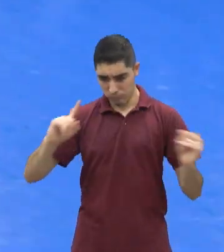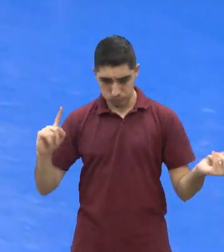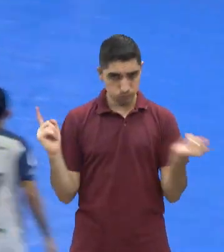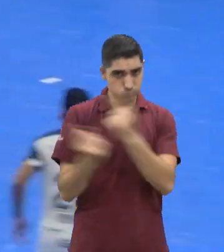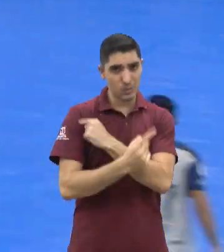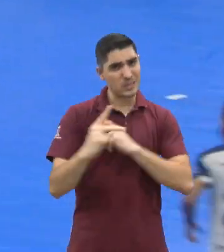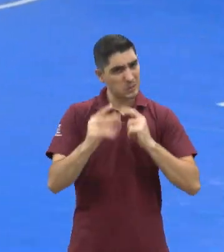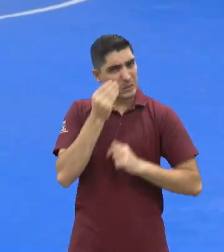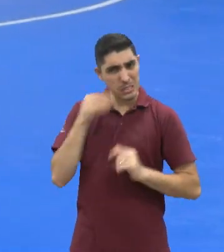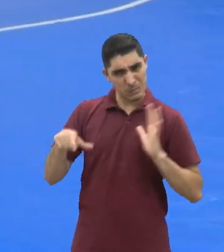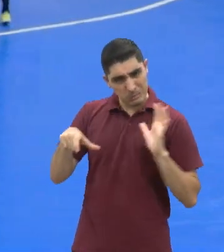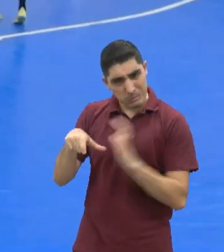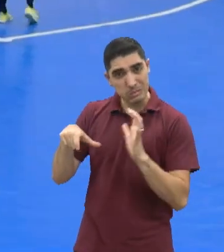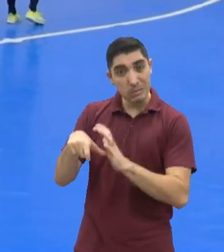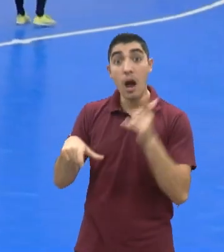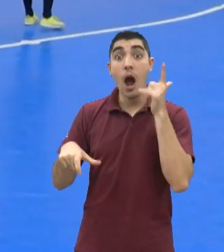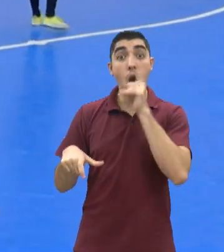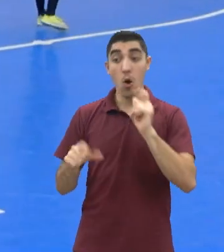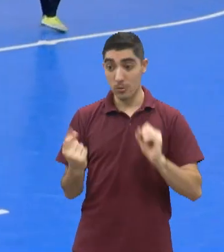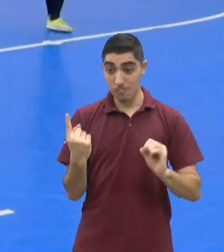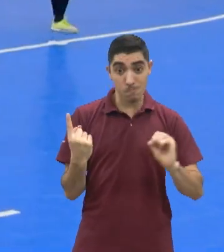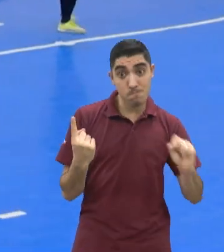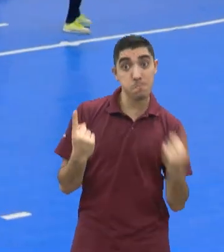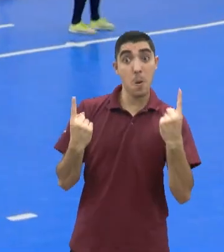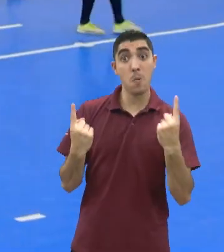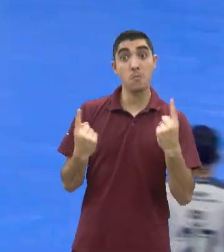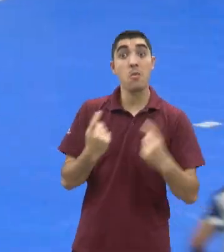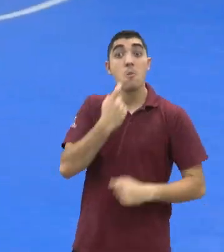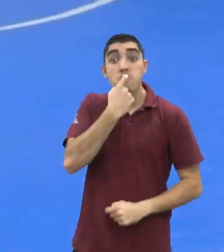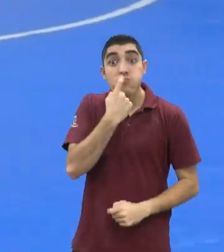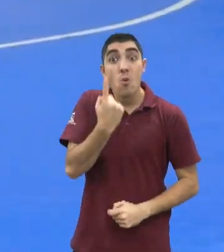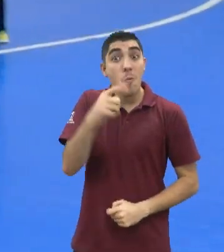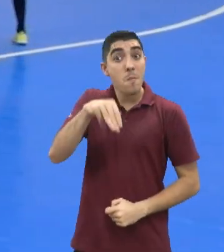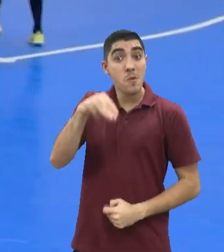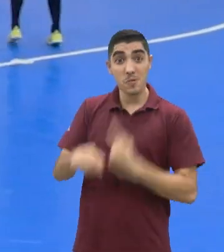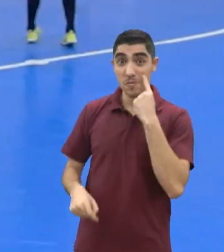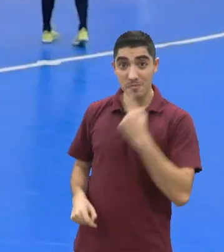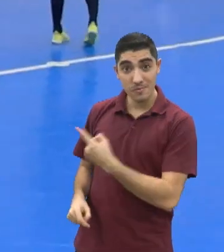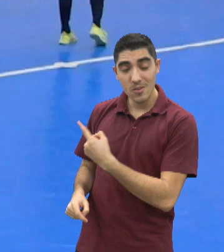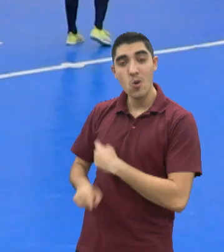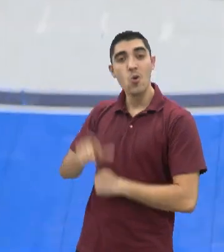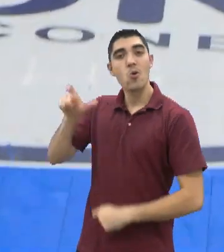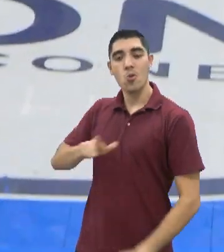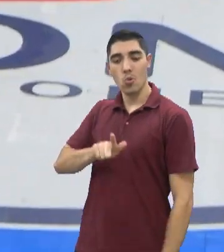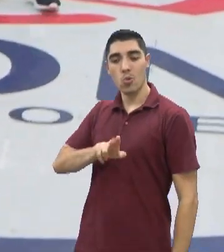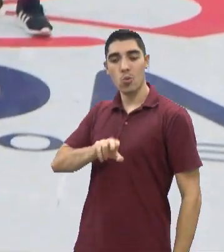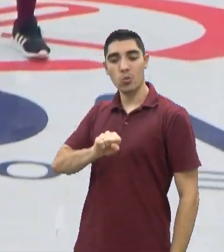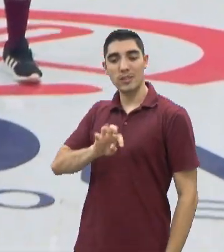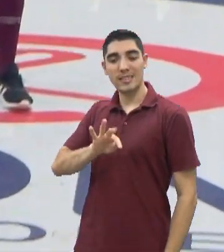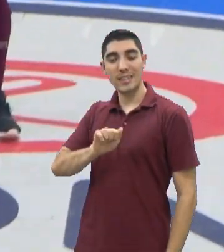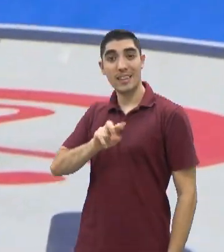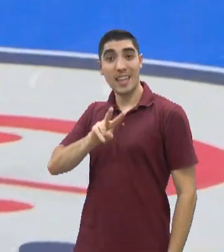ataque e conseguiu o primeiro gol com pouco mais de 1 minuto jogado, com Gustavo.